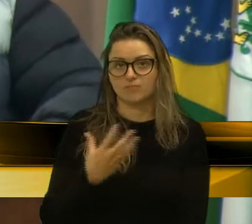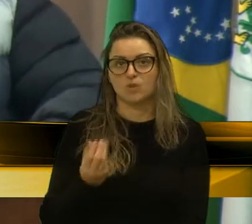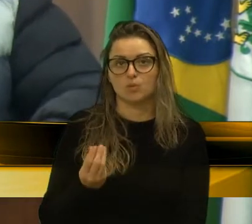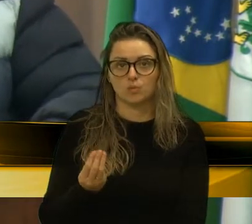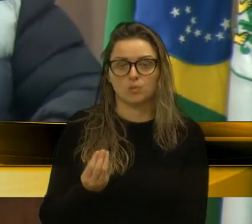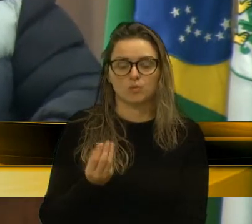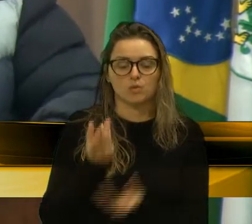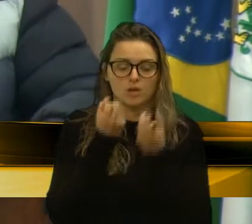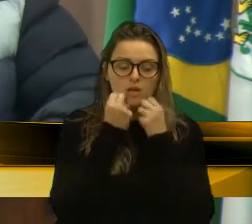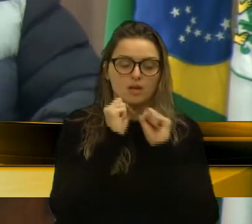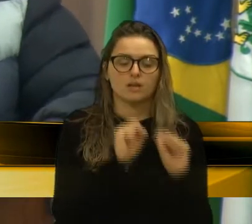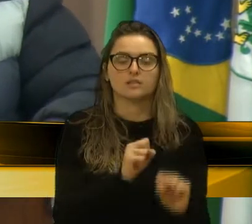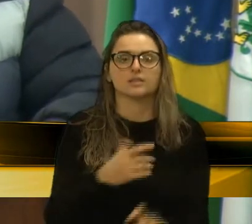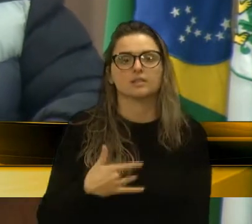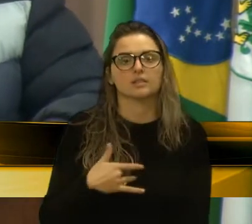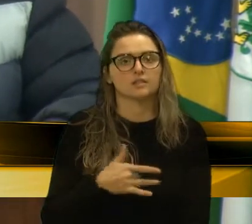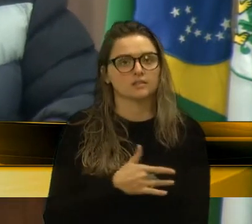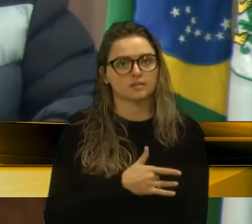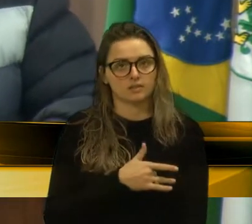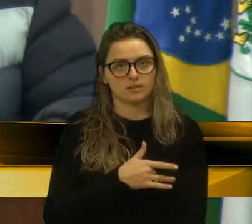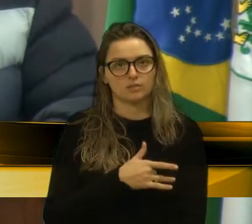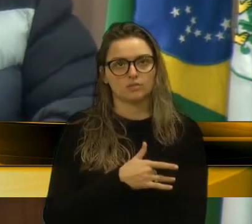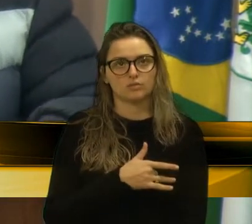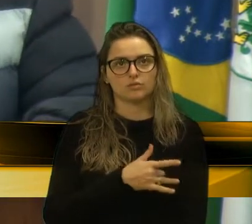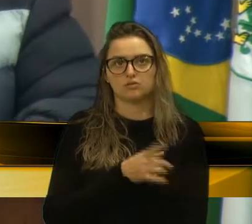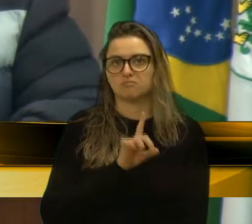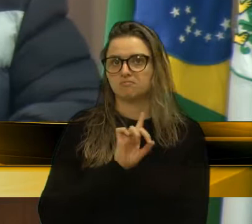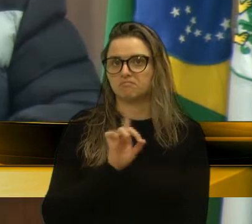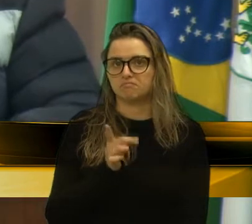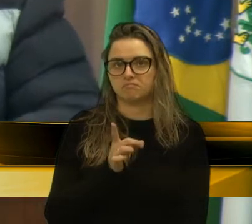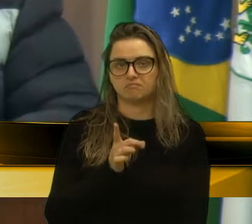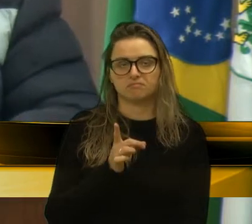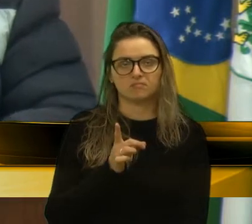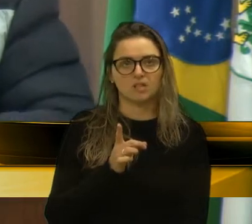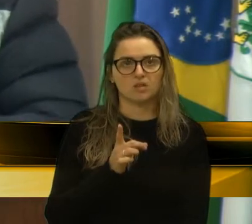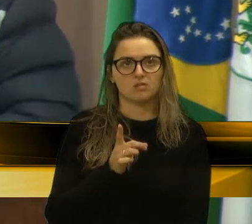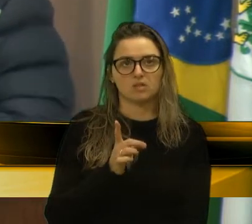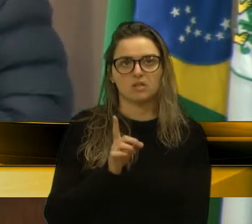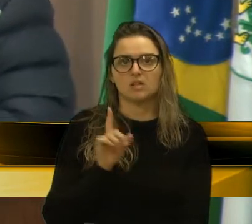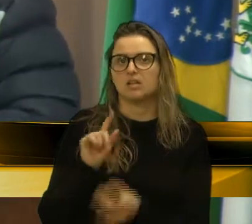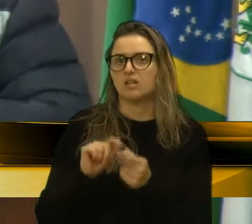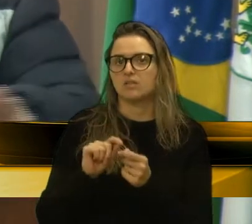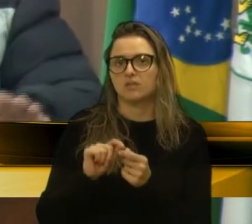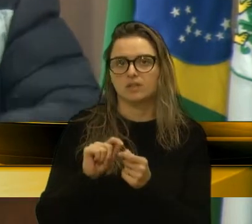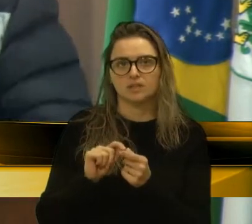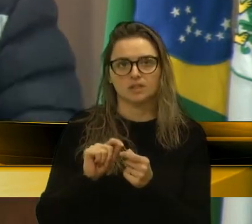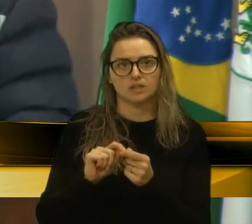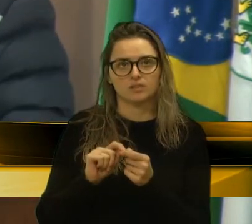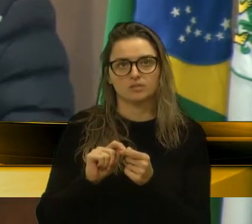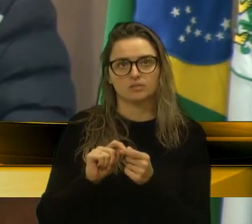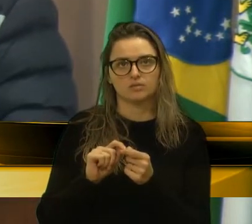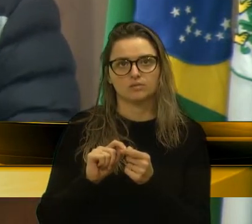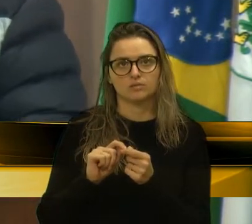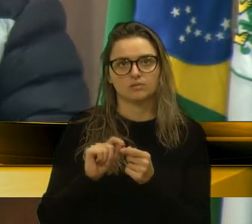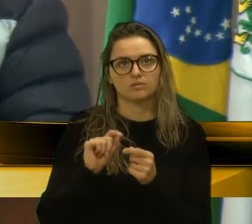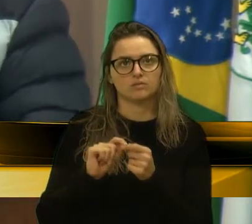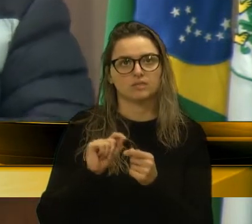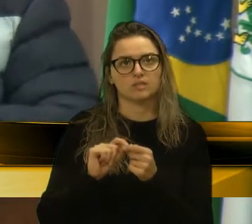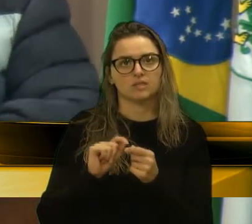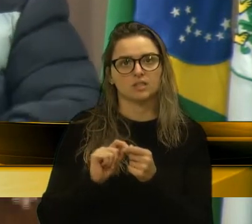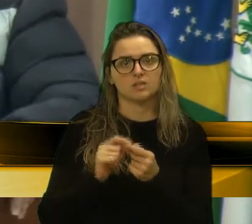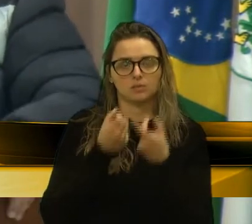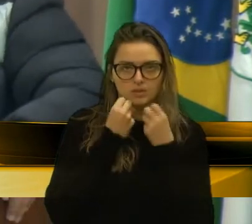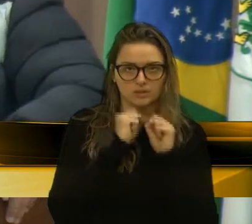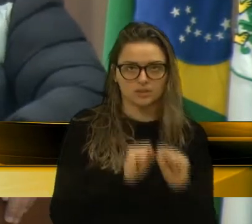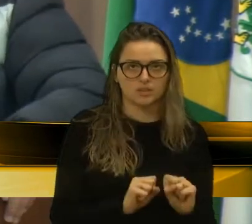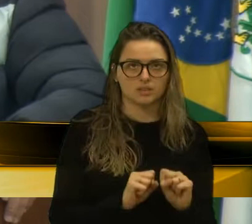infelizmente, a Secretaria de Saúde não está fazendo o corpo, a